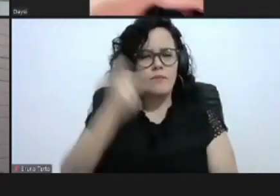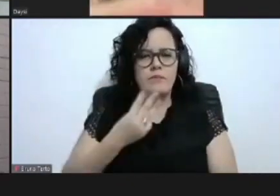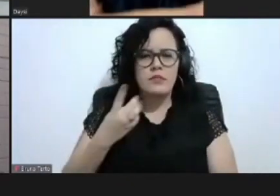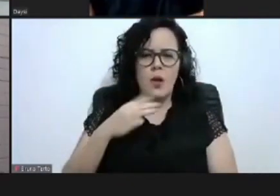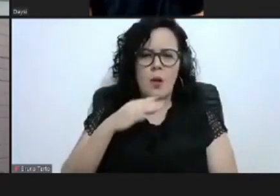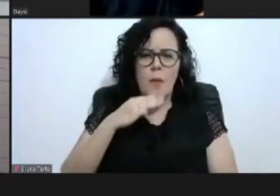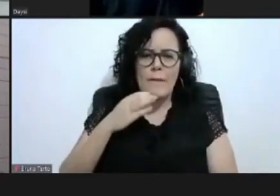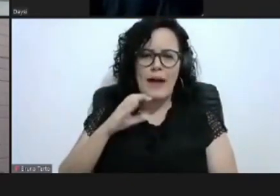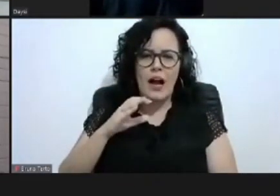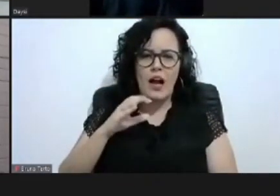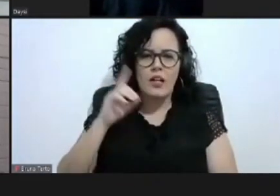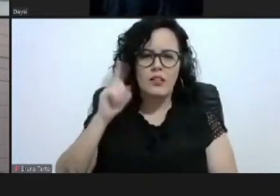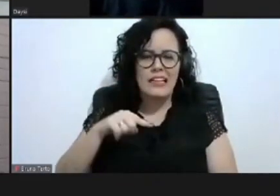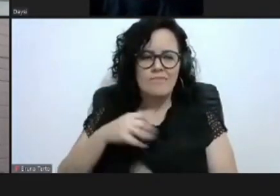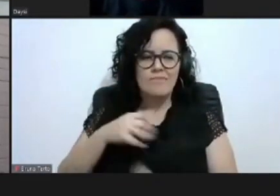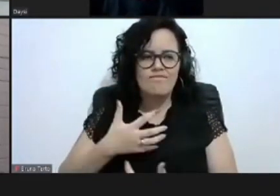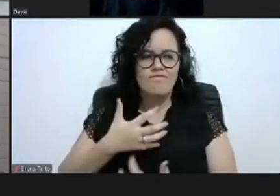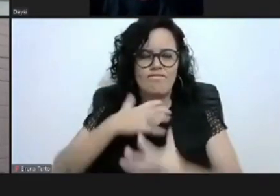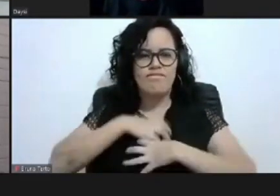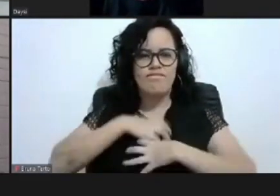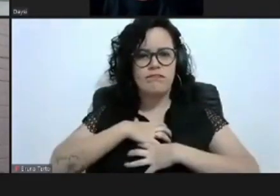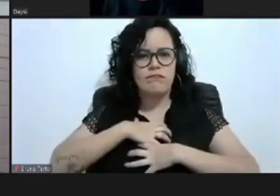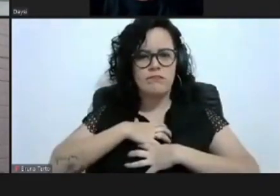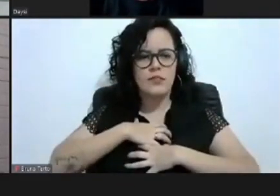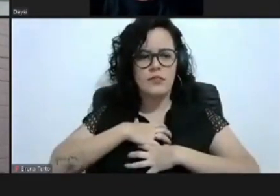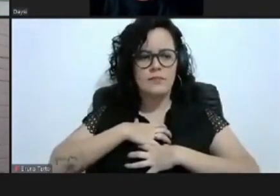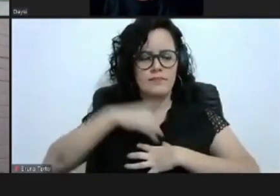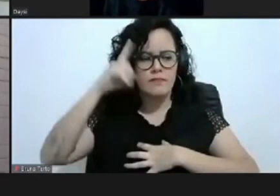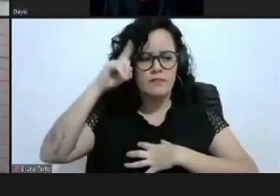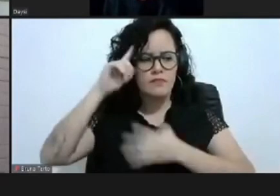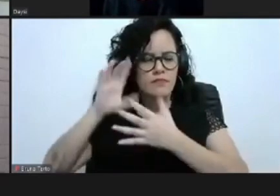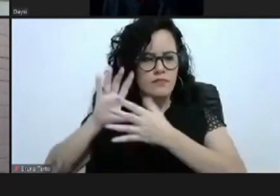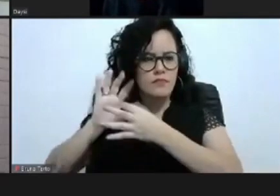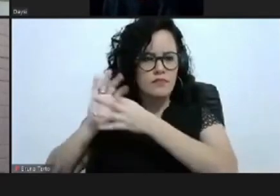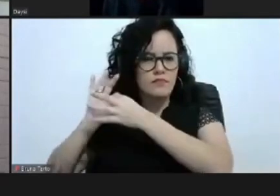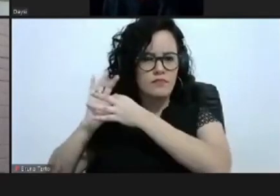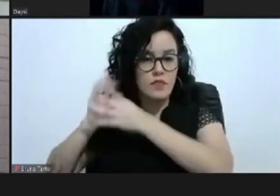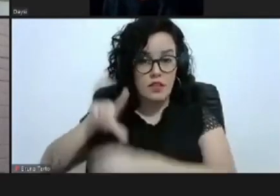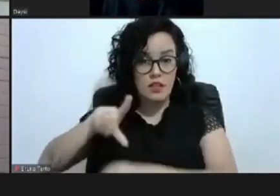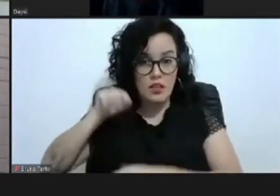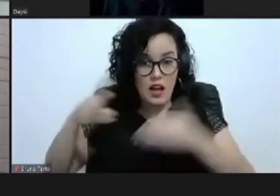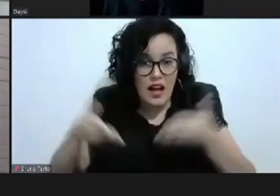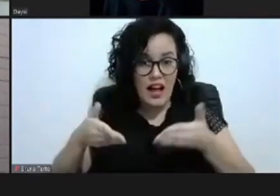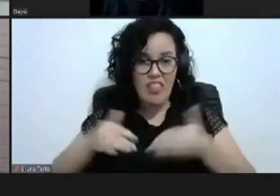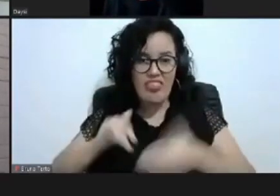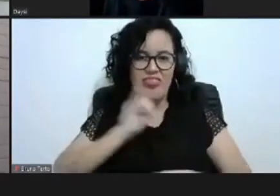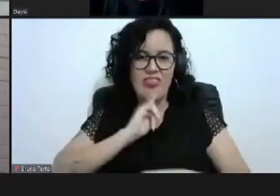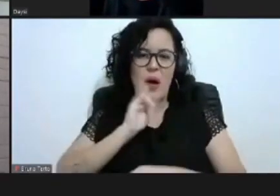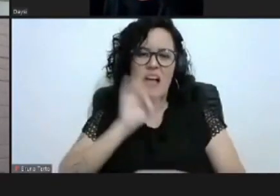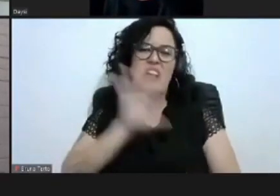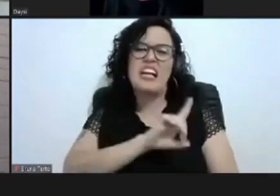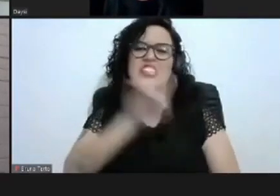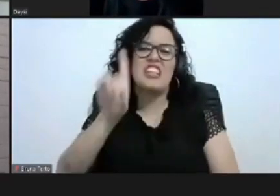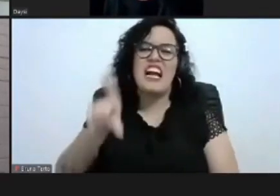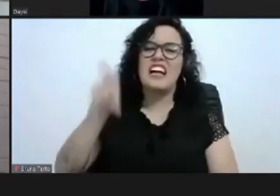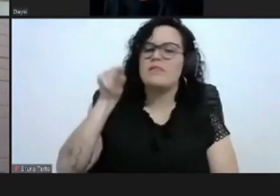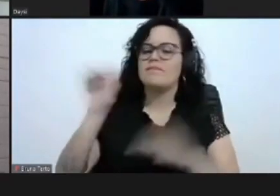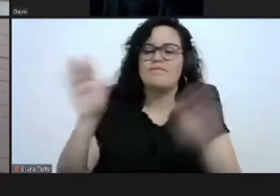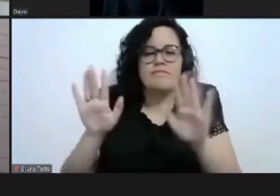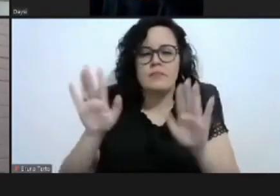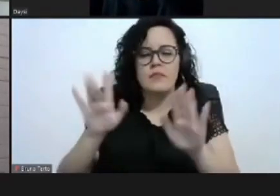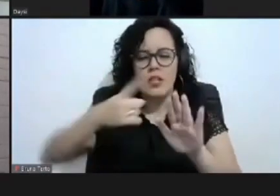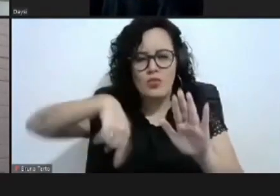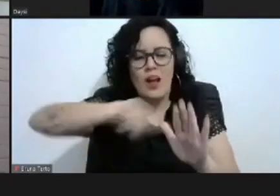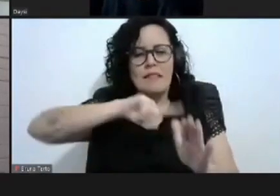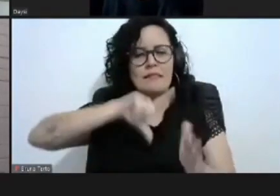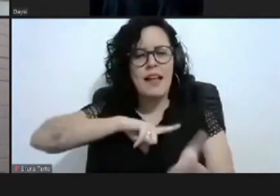é imperativo, né? Então, nós escolhemos essa data não por acaso, mas pelo compromisso que todas nós temos aqui, todos nós